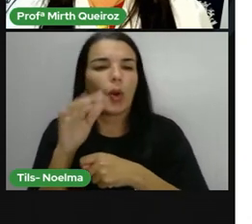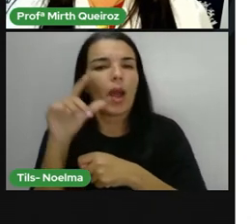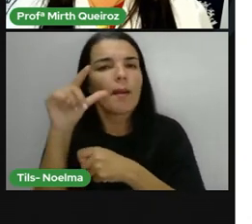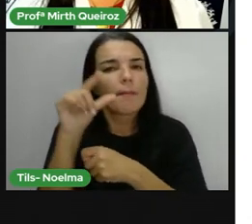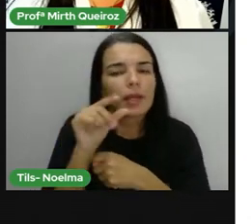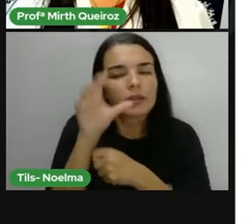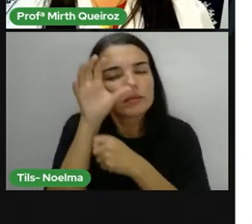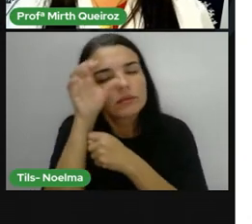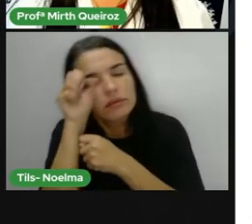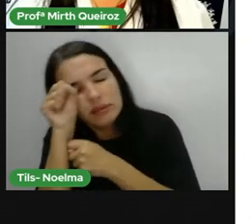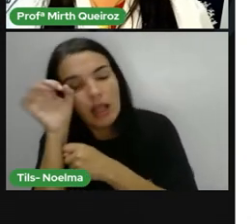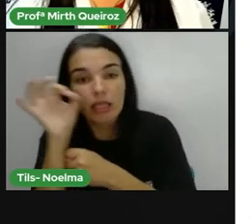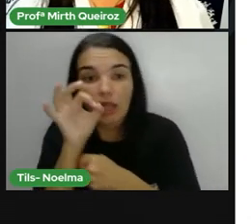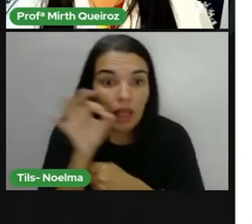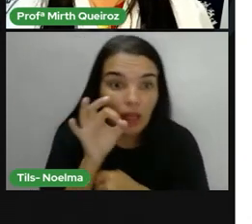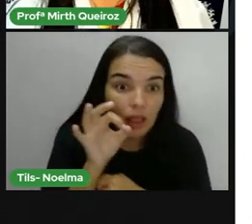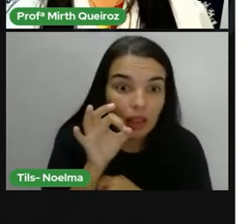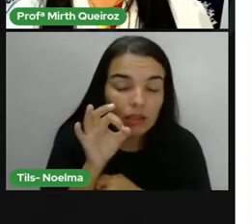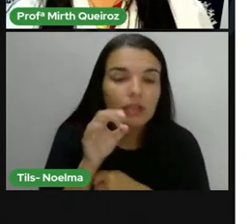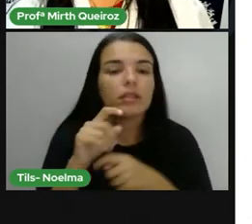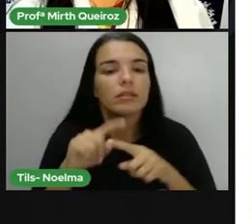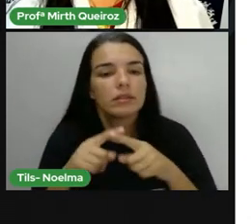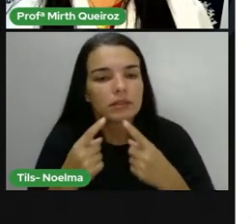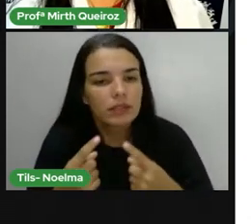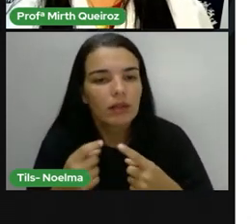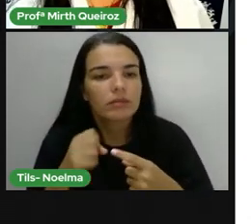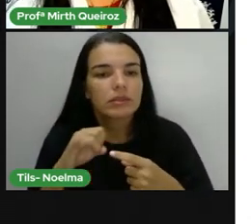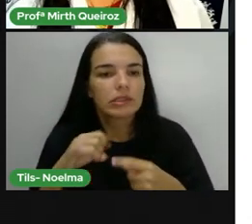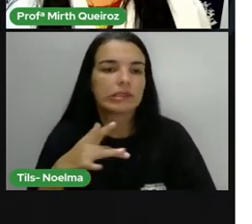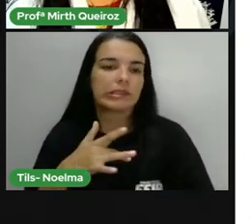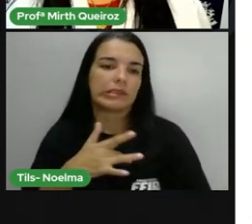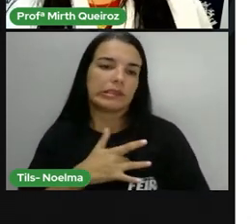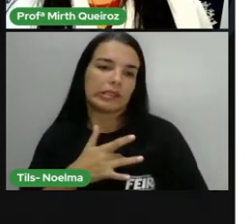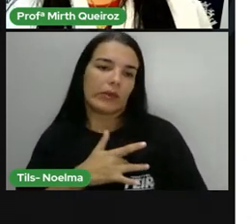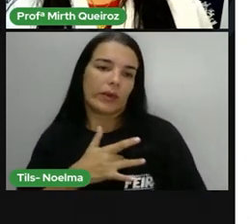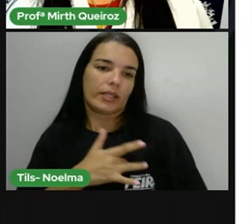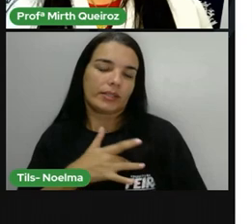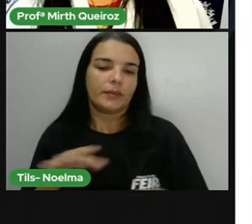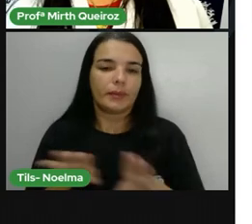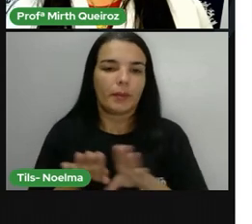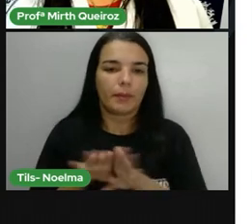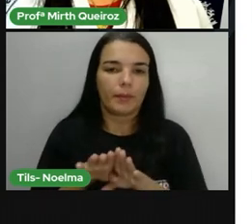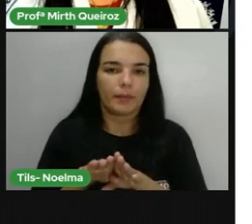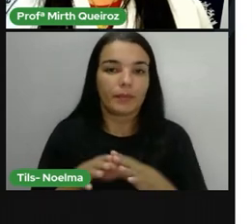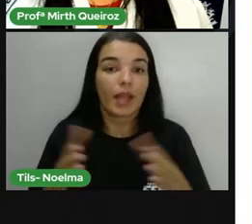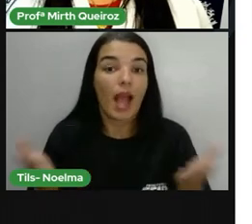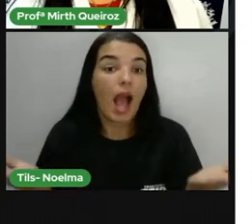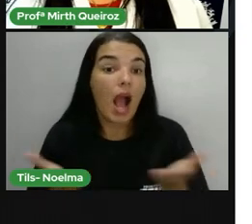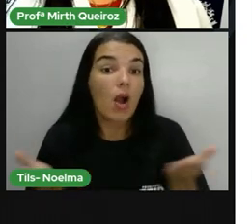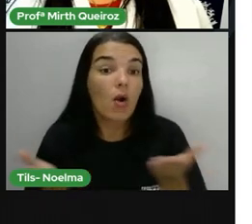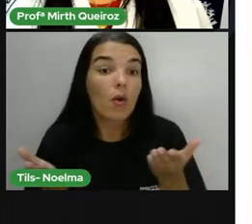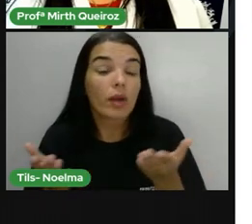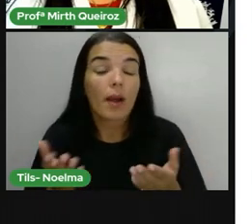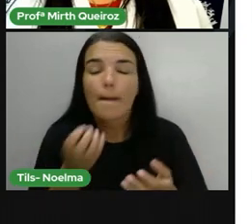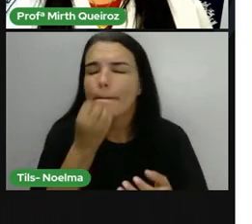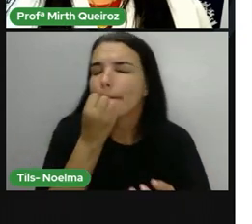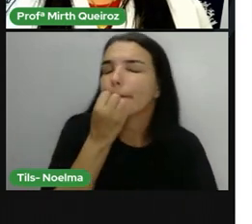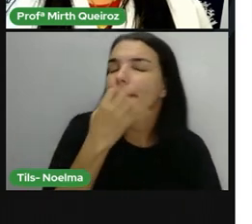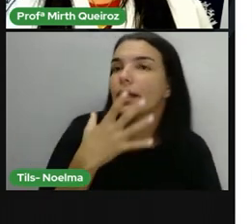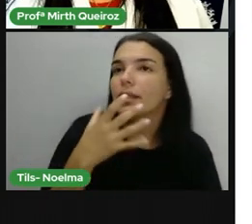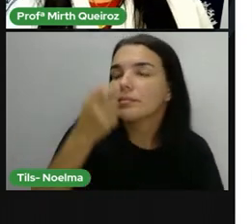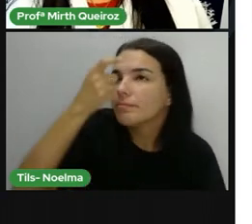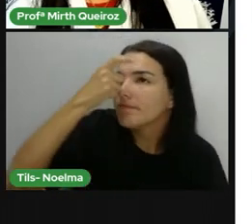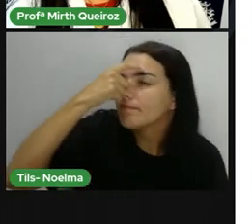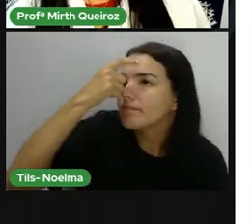de insônia, mais saúde geral e do coração. E quais são os benefícios psicológicos e